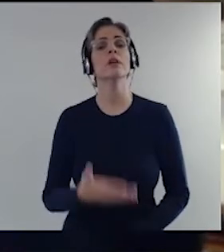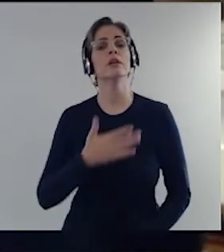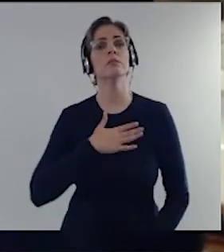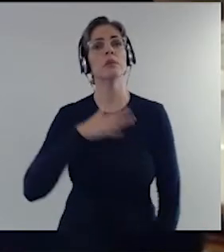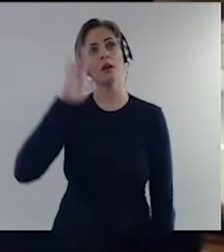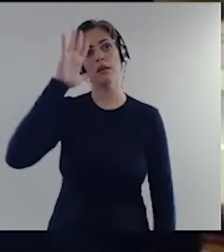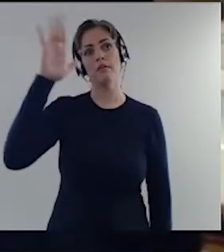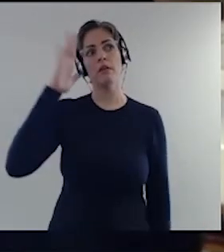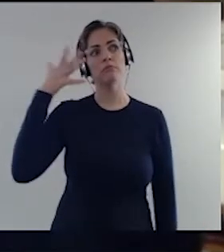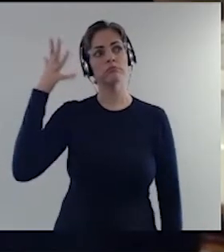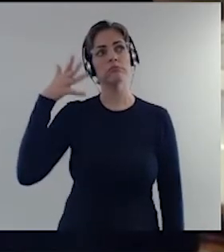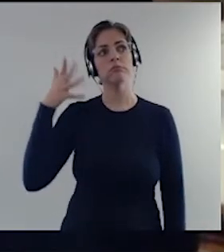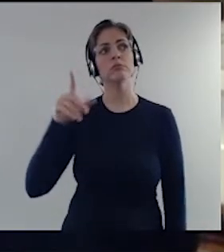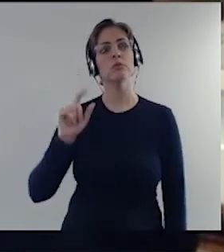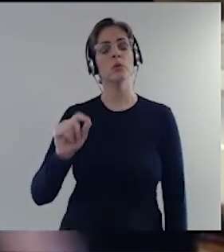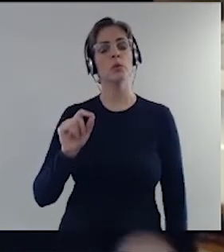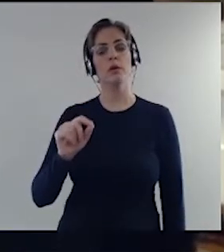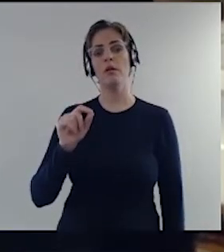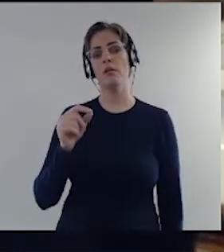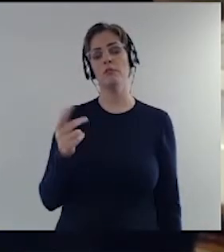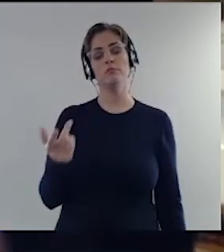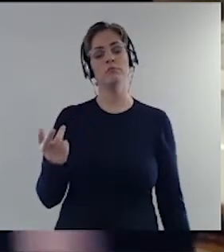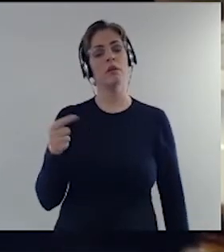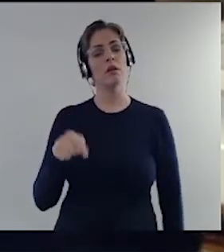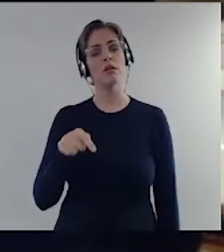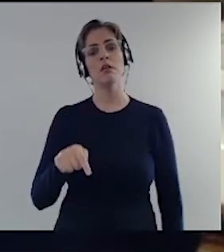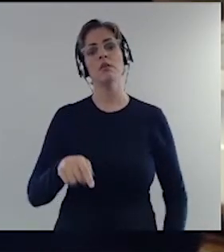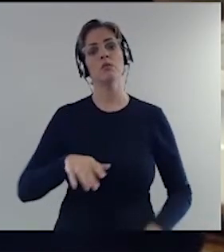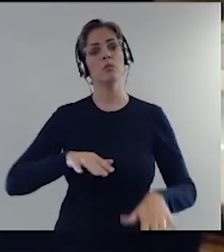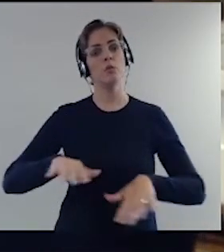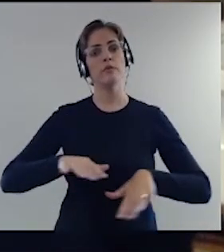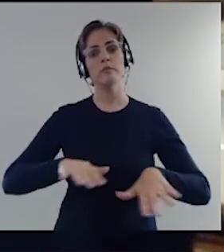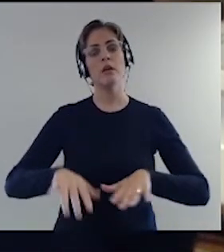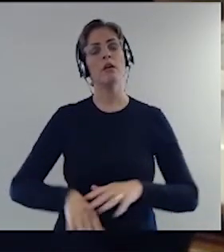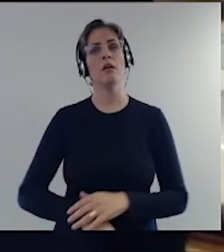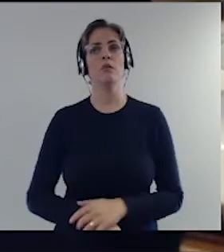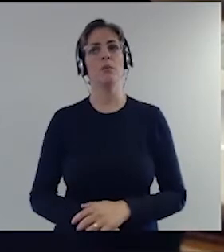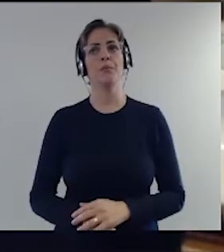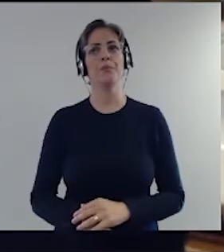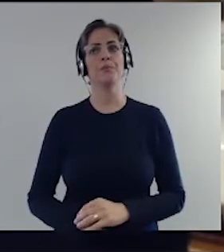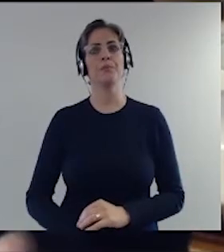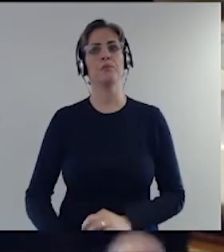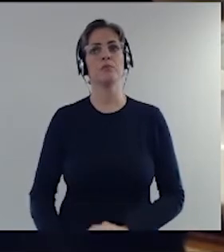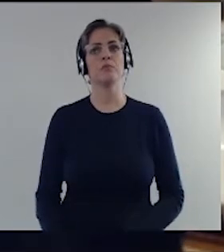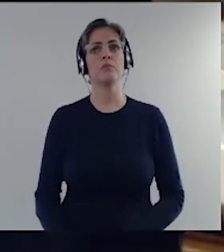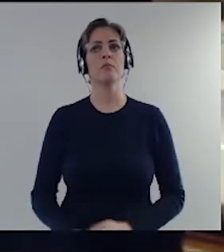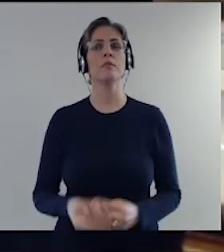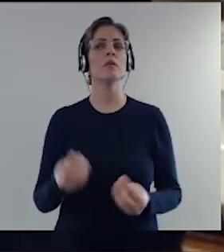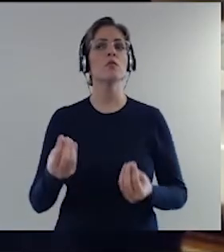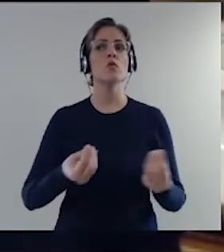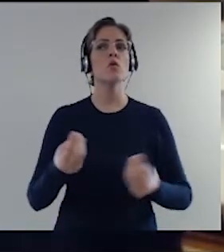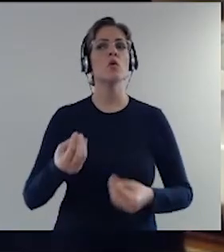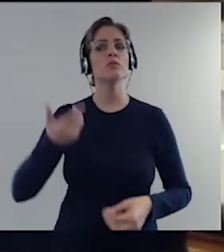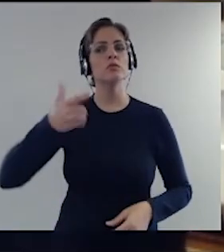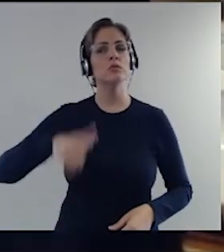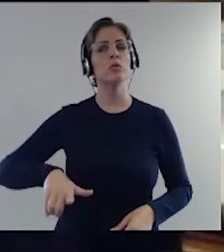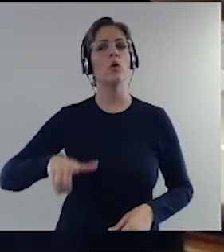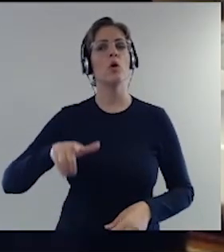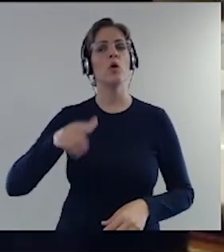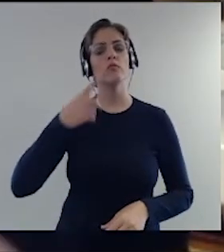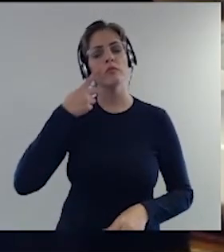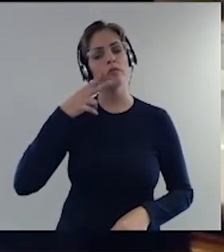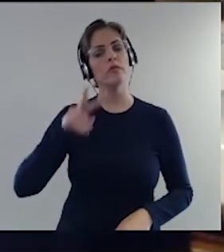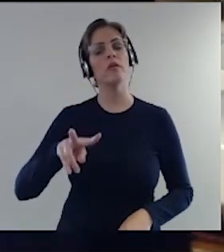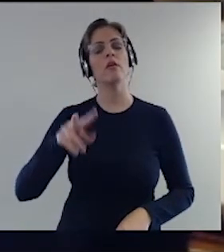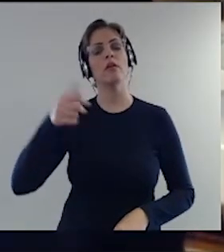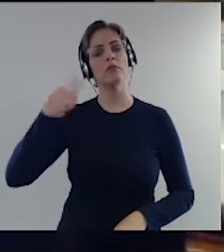reflexão vem em cima exatamente dessa ideia, desse movimento, da ideia que se traz de reexame de uma lei